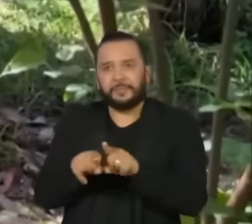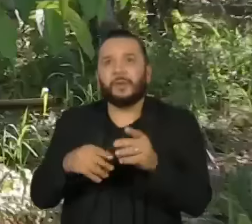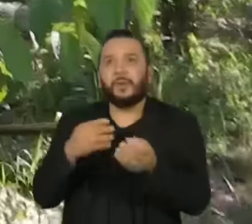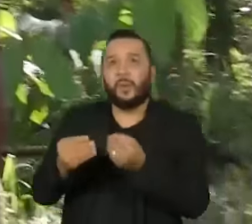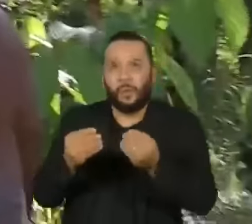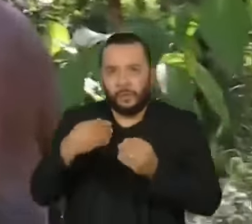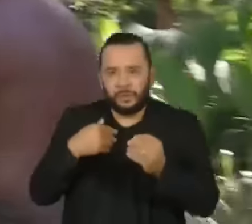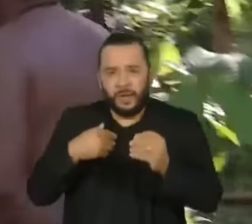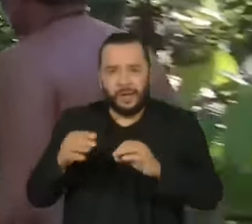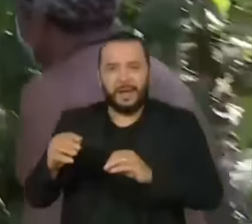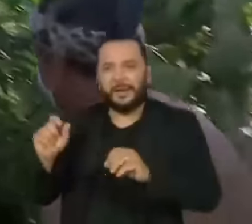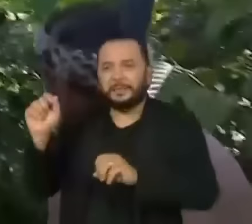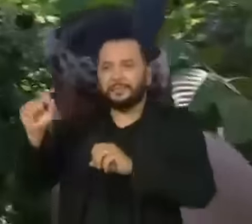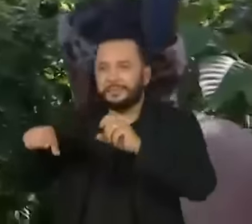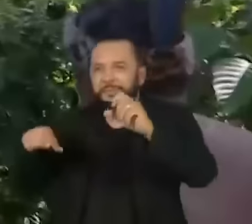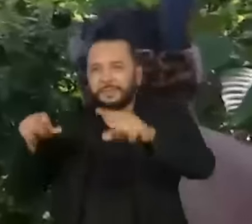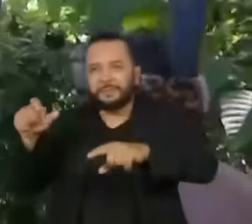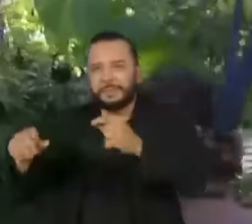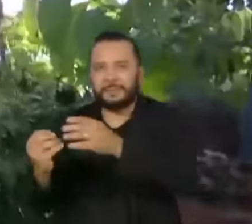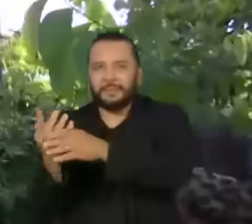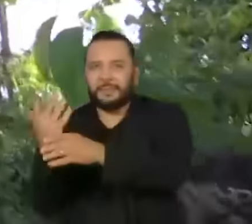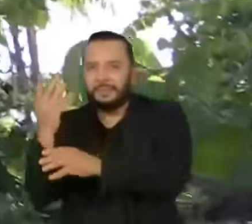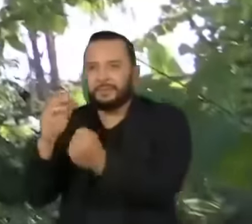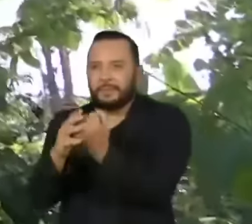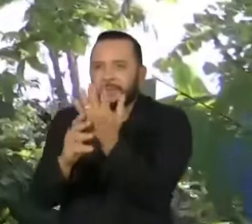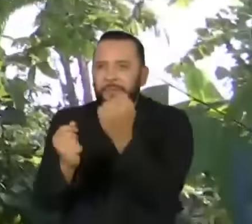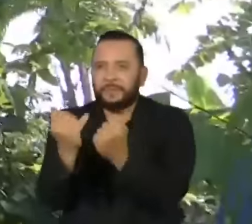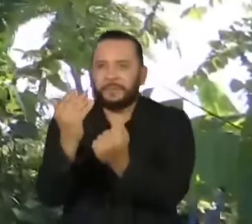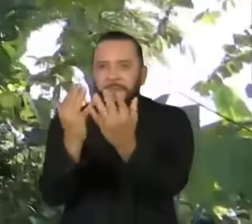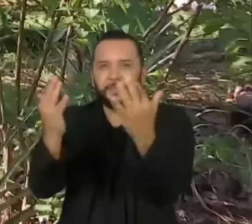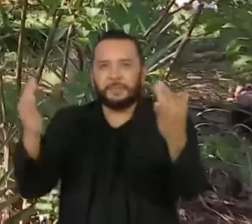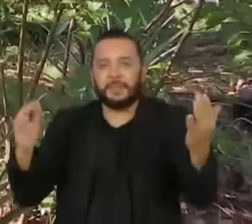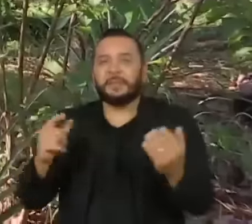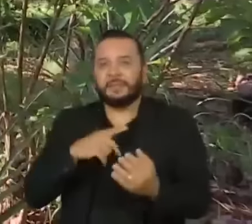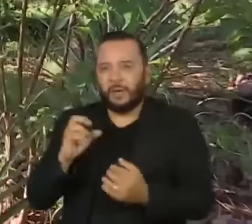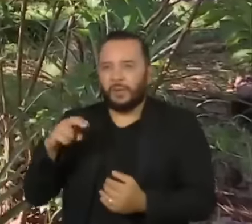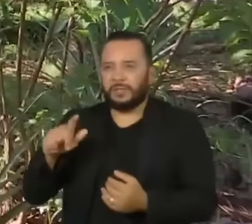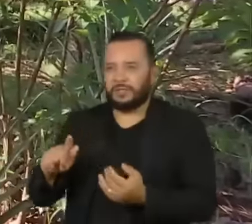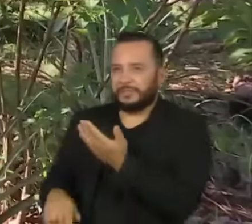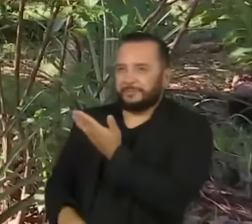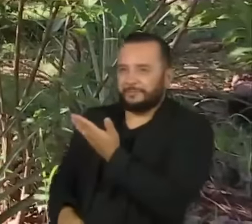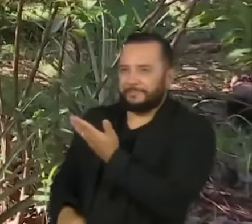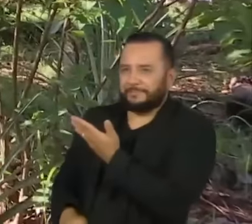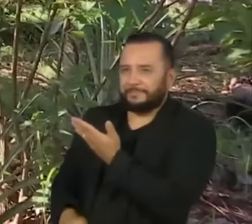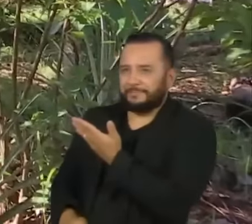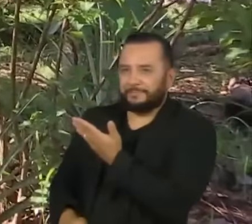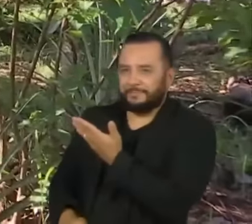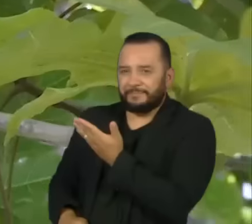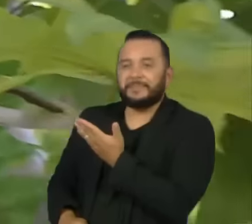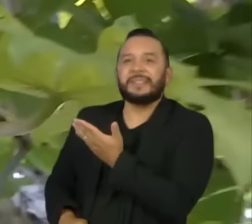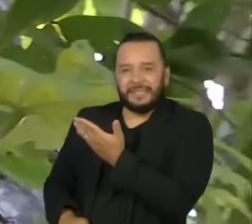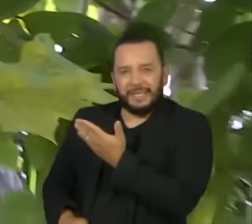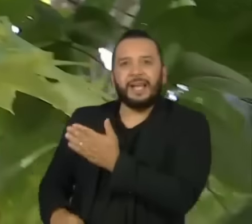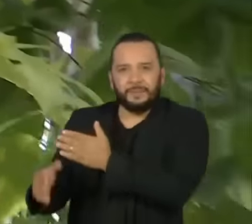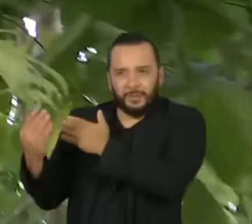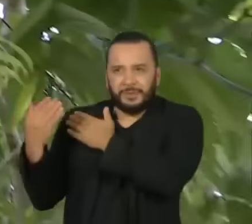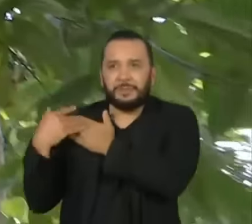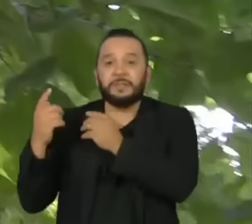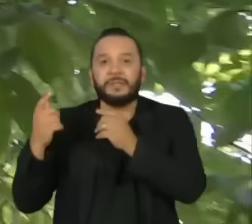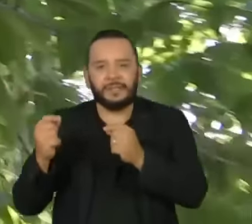casa. Desde 2011, contam com a ajuda da ONG Operação Amazônia Nativa para plantar a ideia do